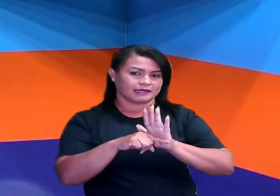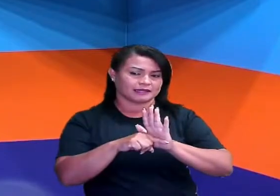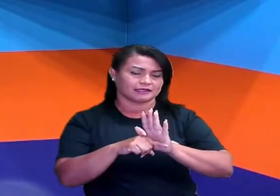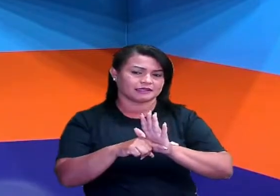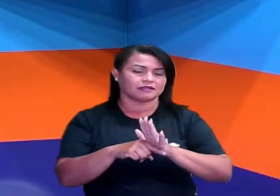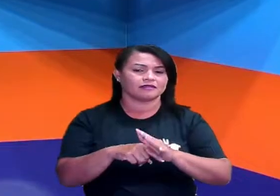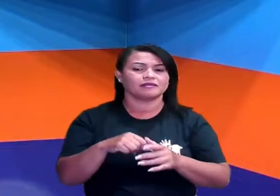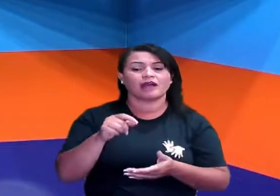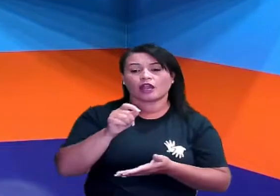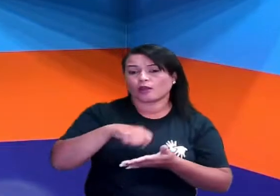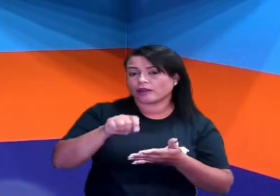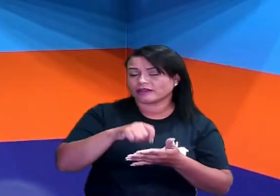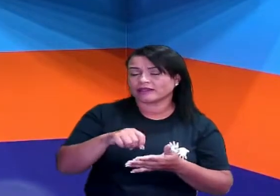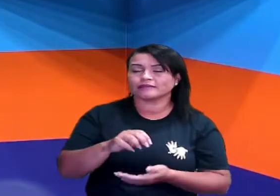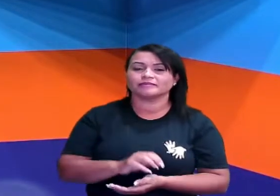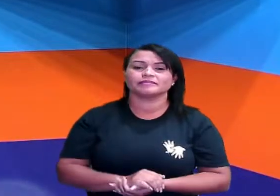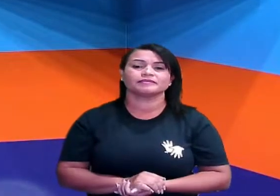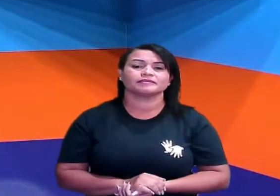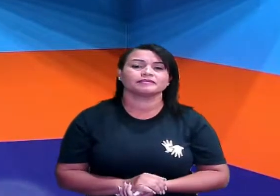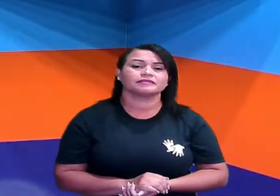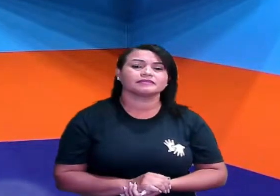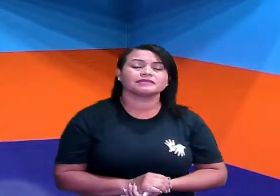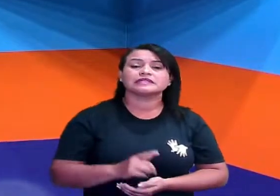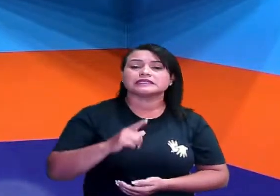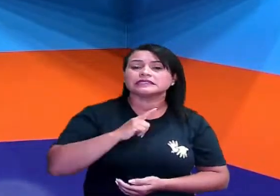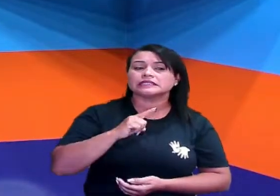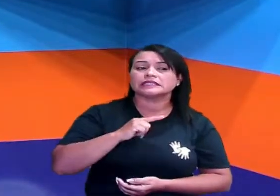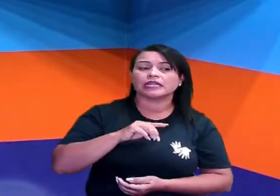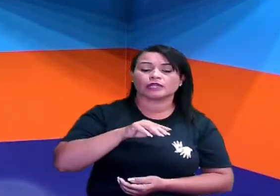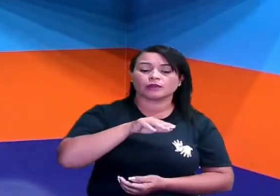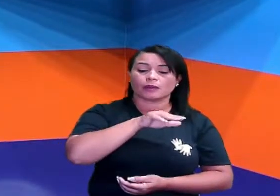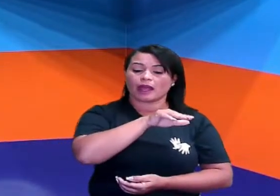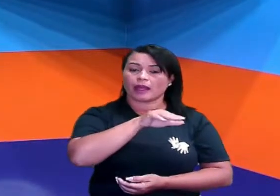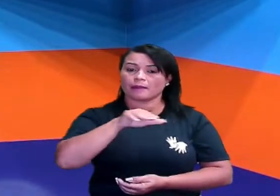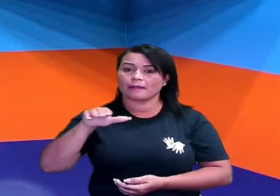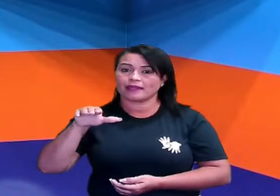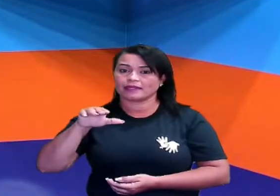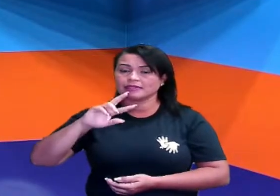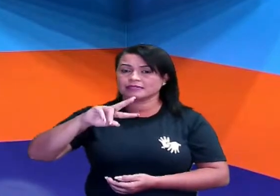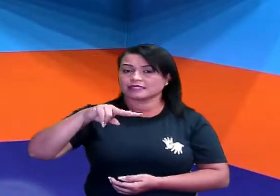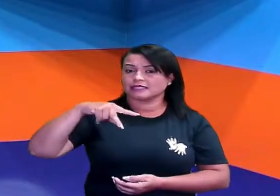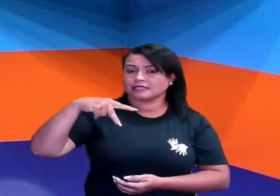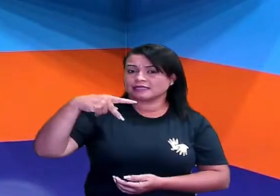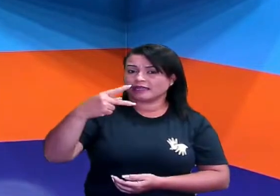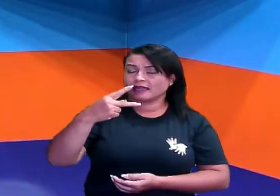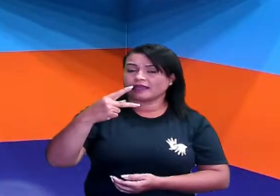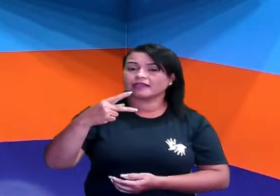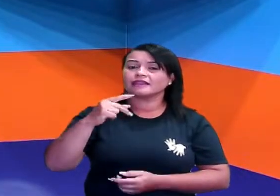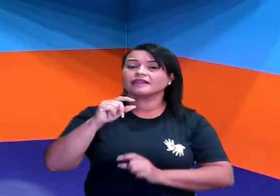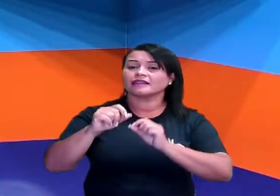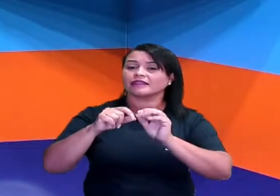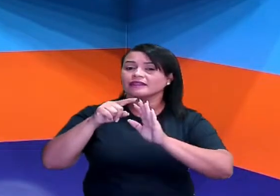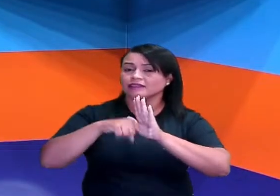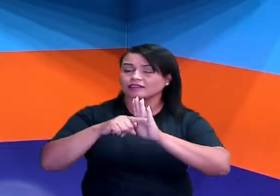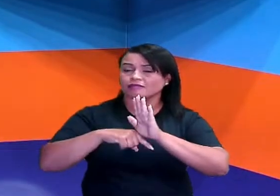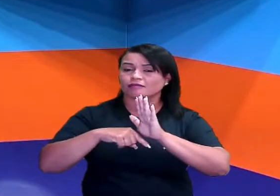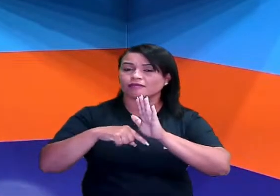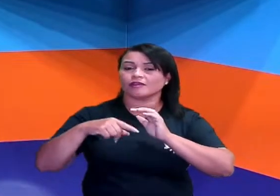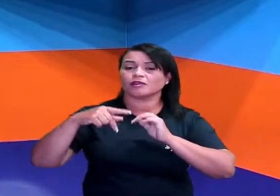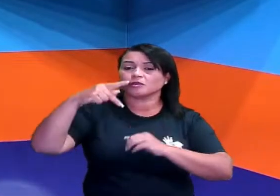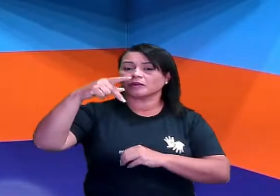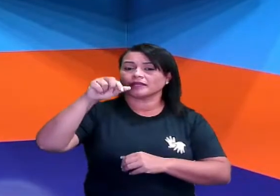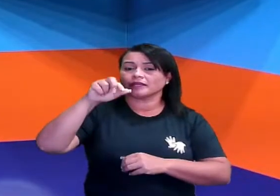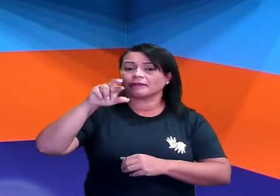essa observação. Base negativa e expoente par. Agora vamos fazer o inverso, né? Então aqui nós